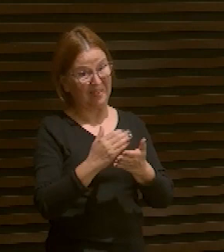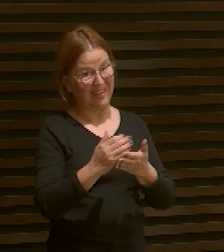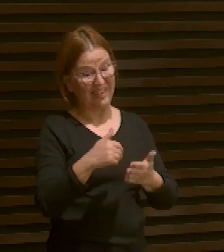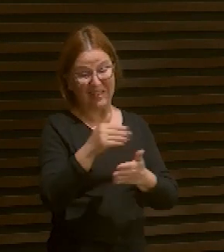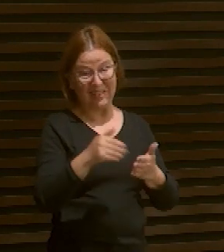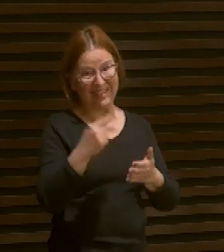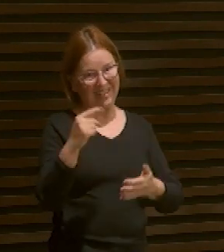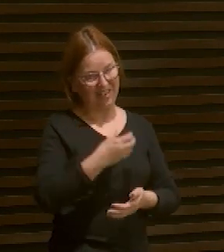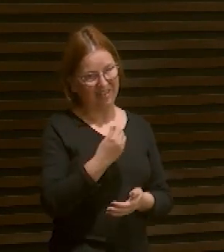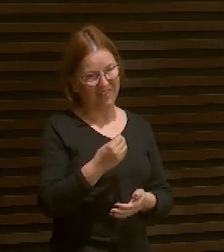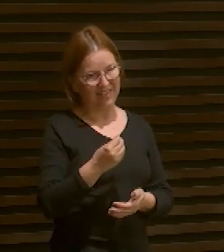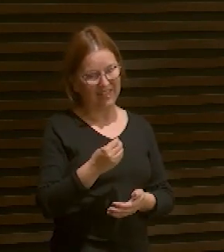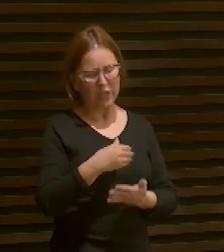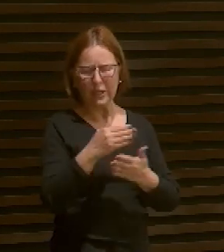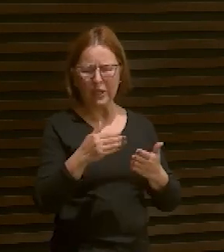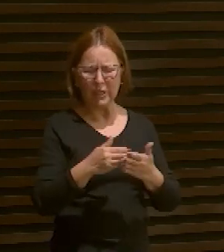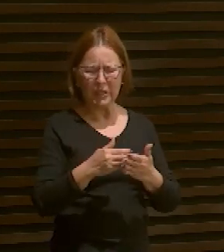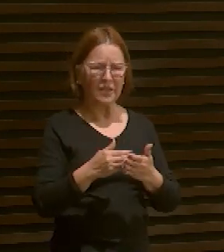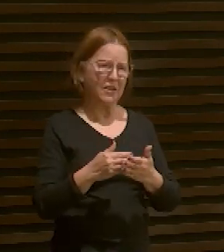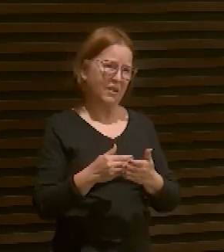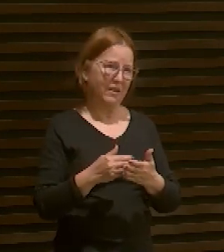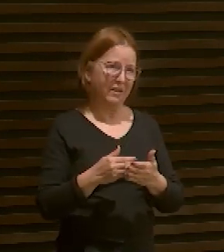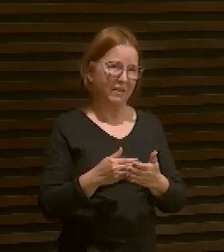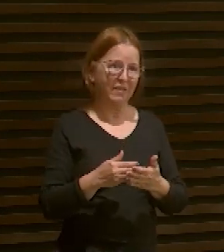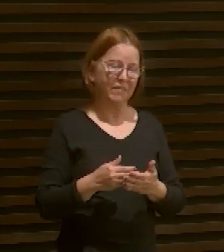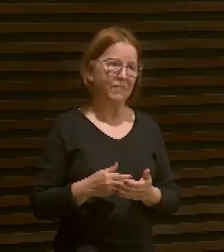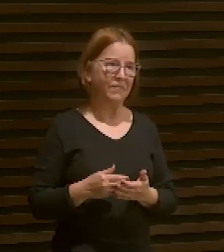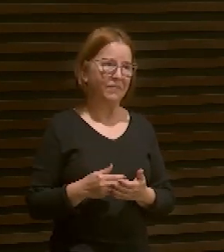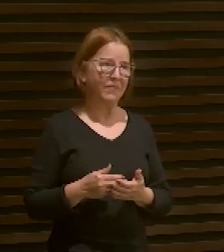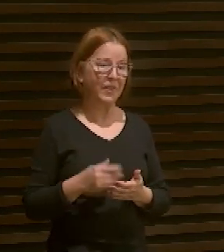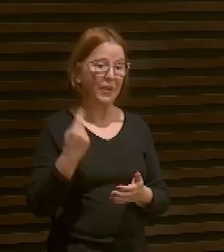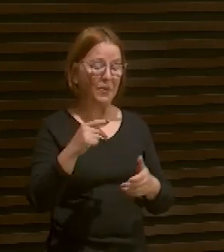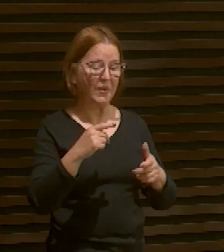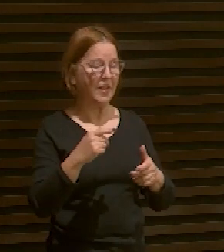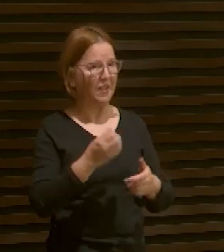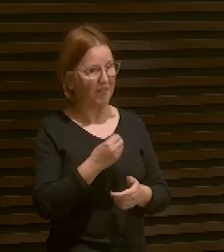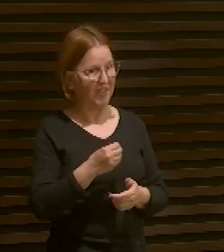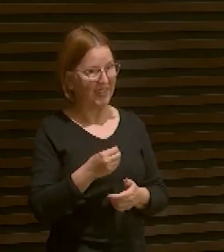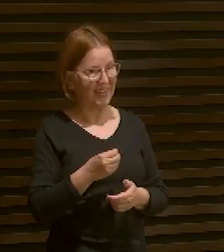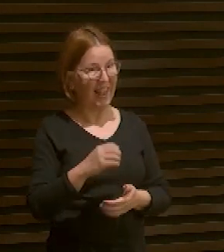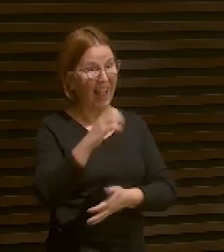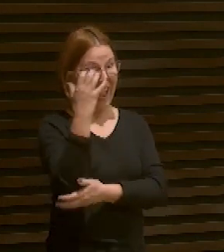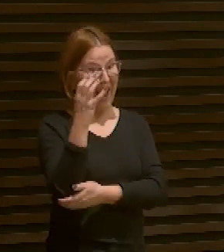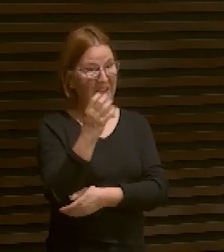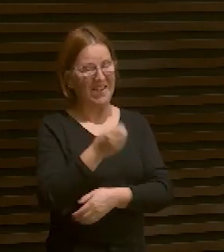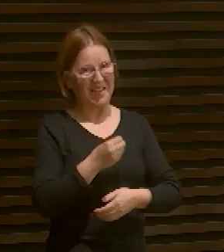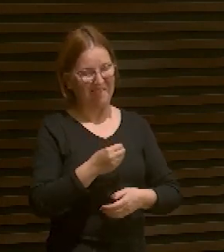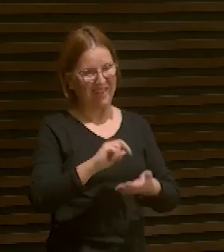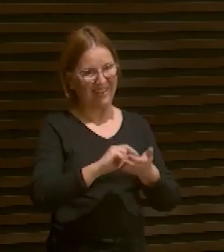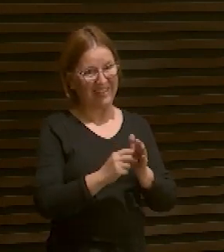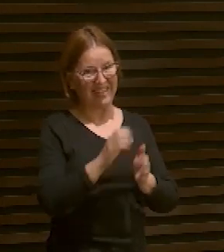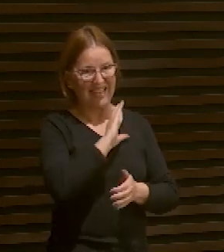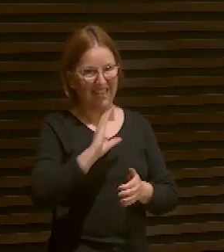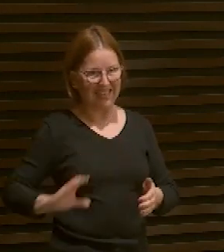toda a sua vida, de todas as áreas da sua vida. A árvore da vida, que é Cristo, ela não tem